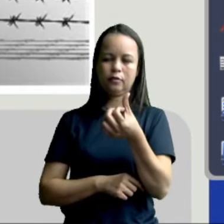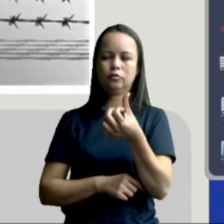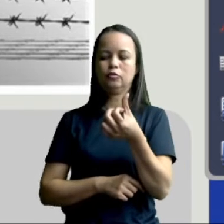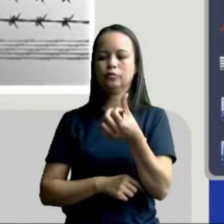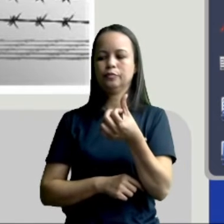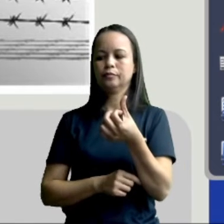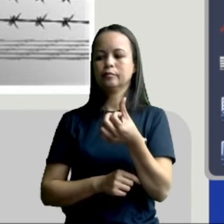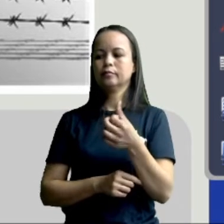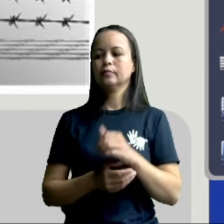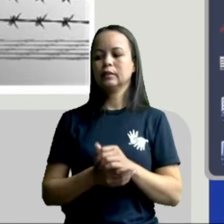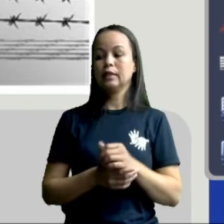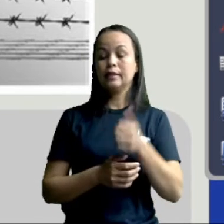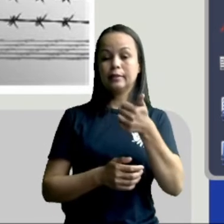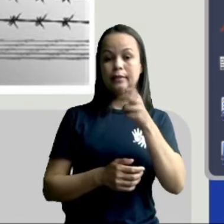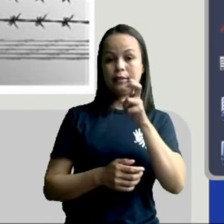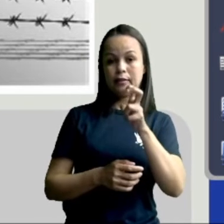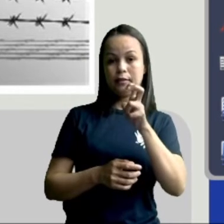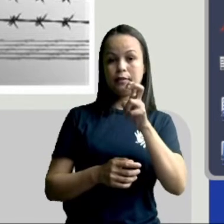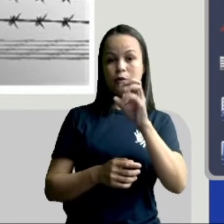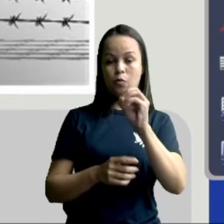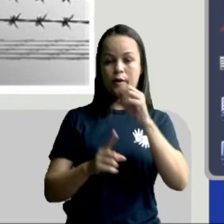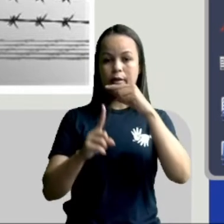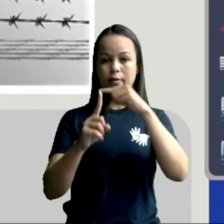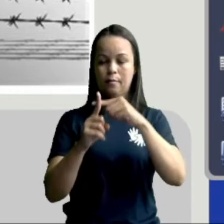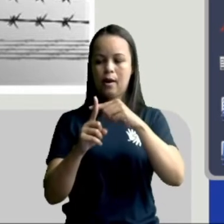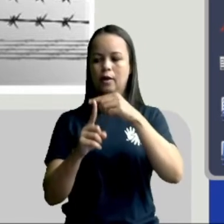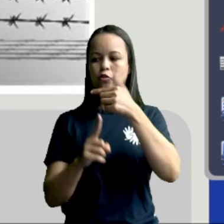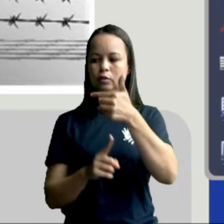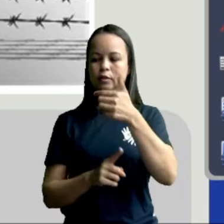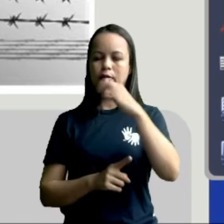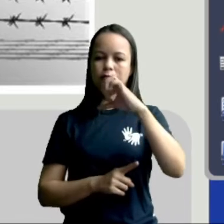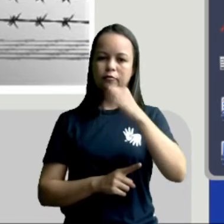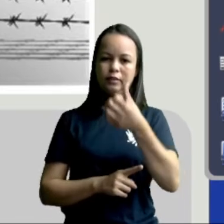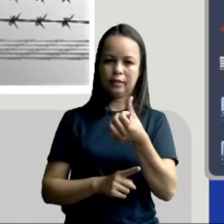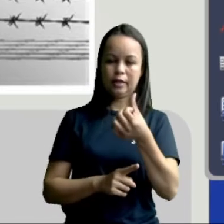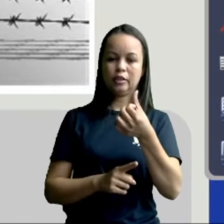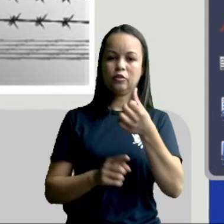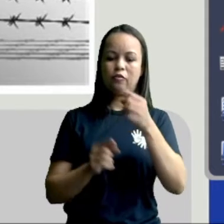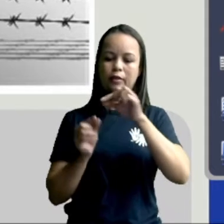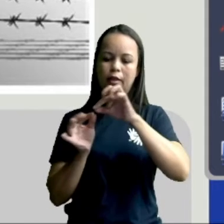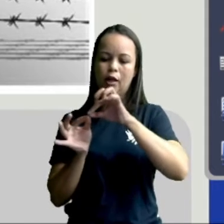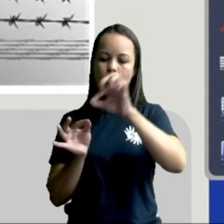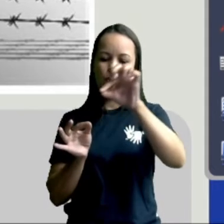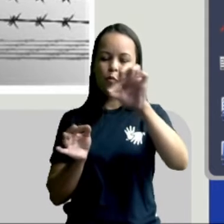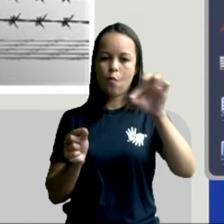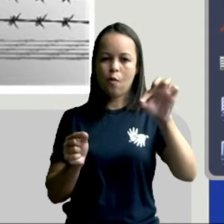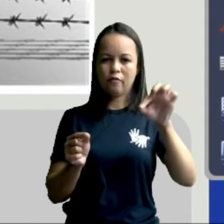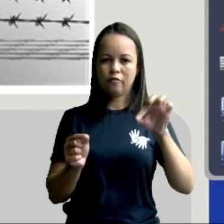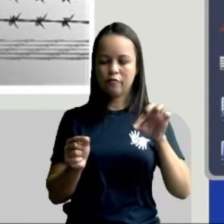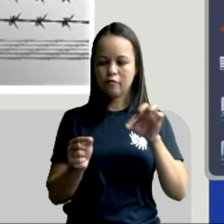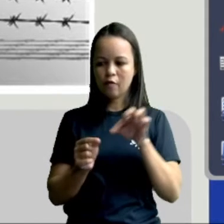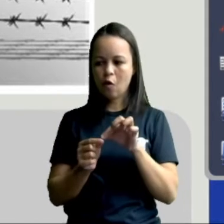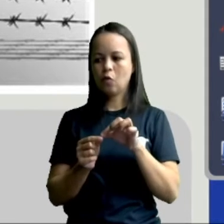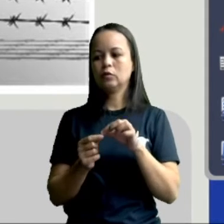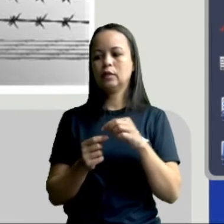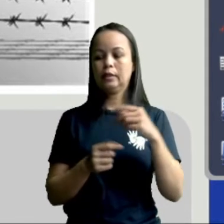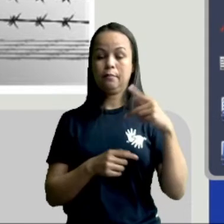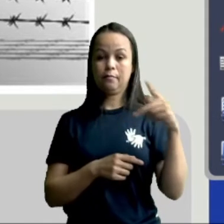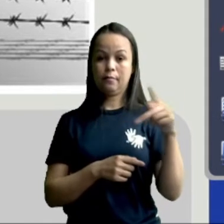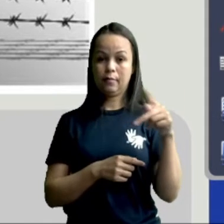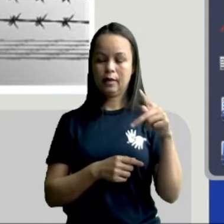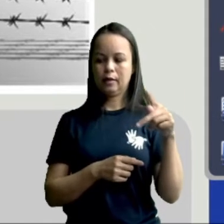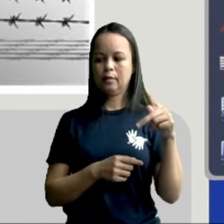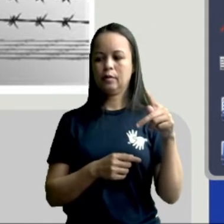296. 150 com 296, nós vamos ter uma volta, que é o perímetro de... Então, ó,